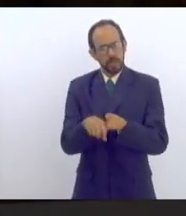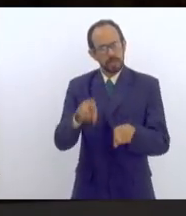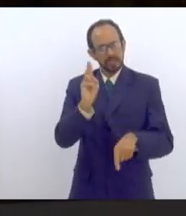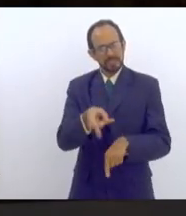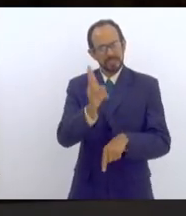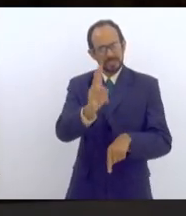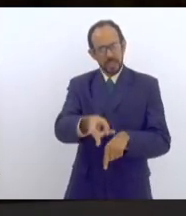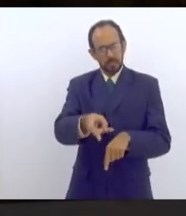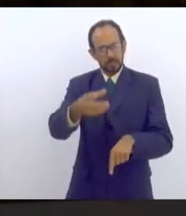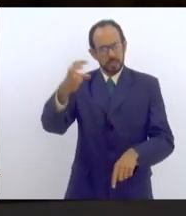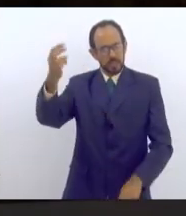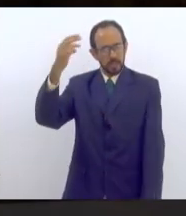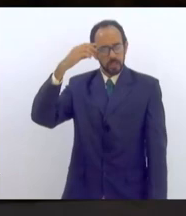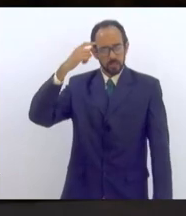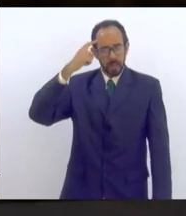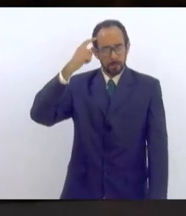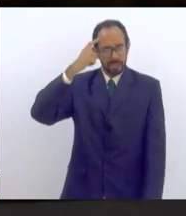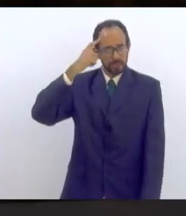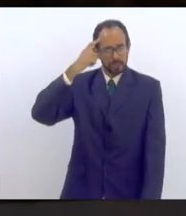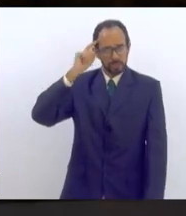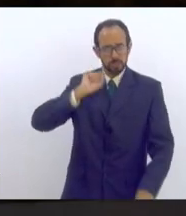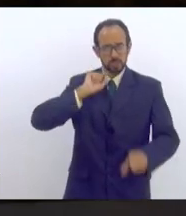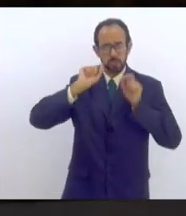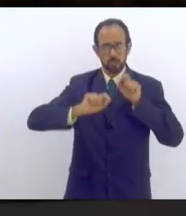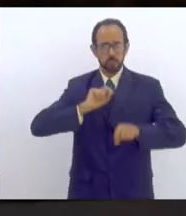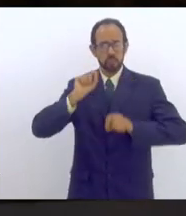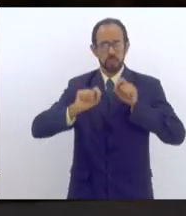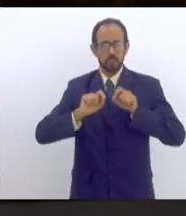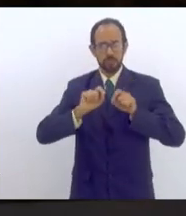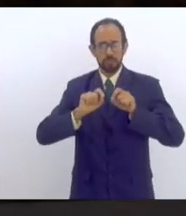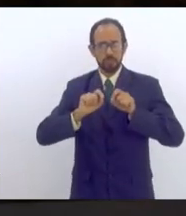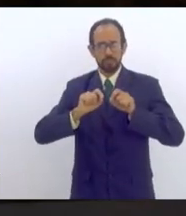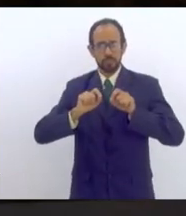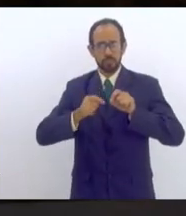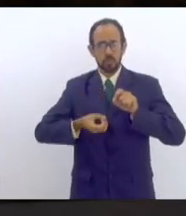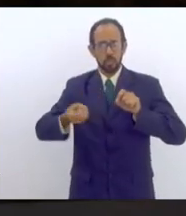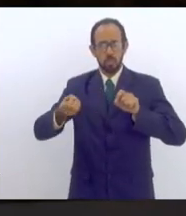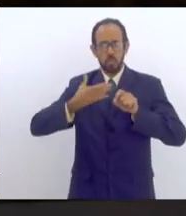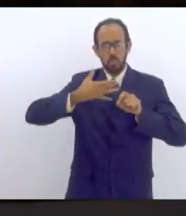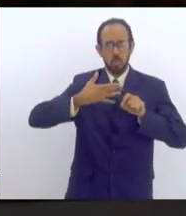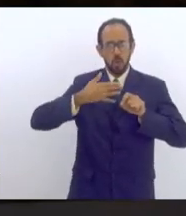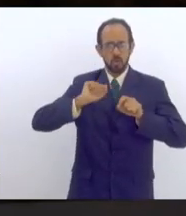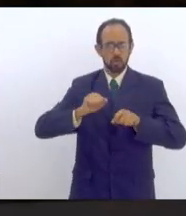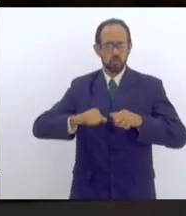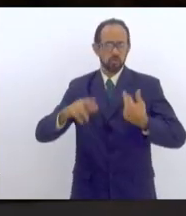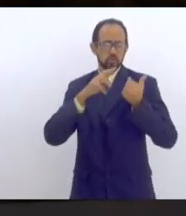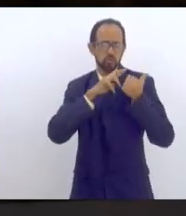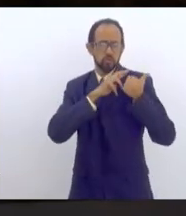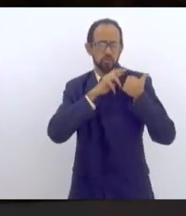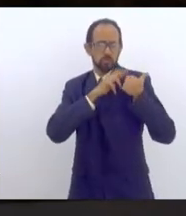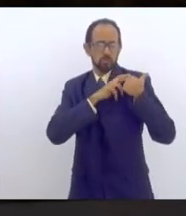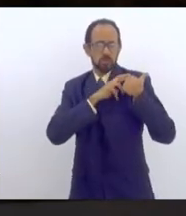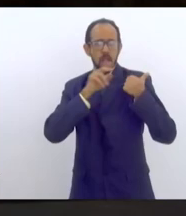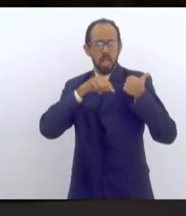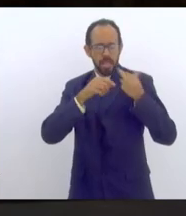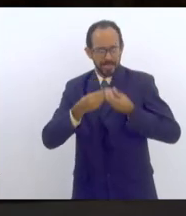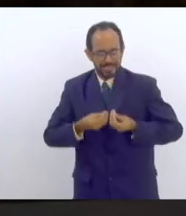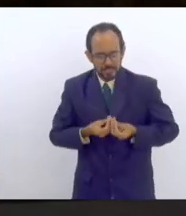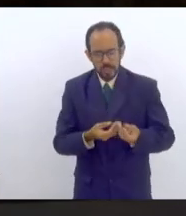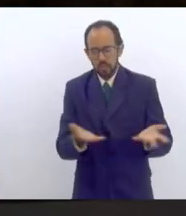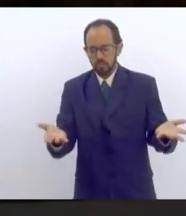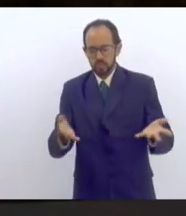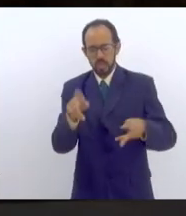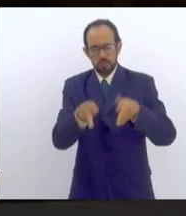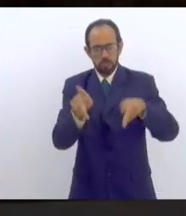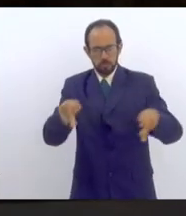mente que o nosso mistério é bem servir a sociedade. Eu desejo, deputado, que o